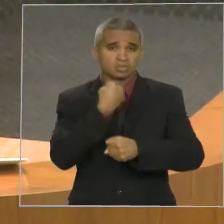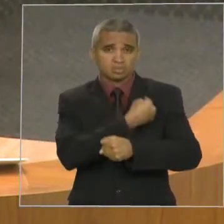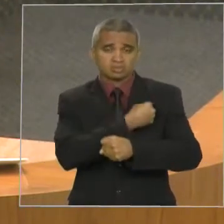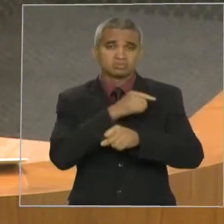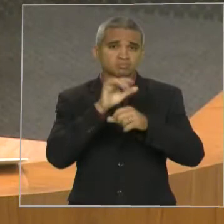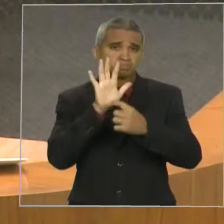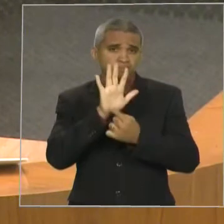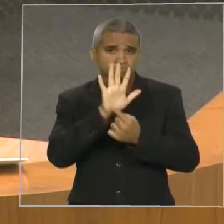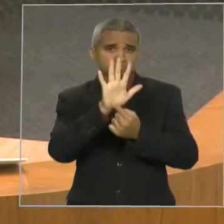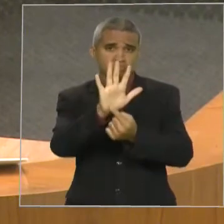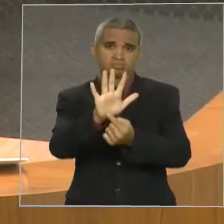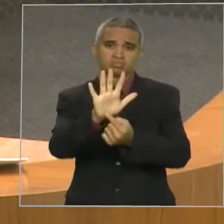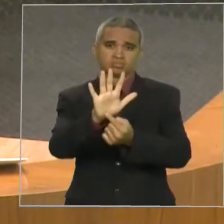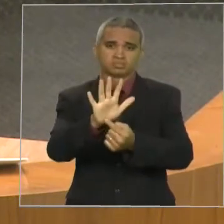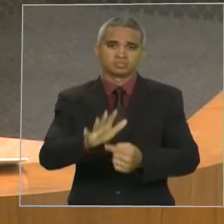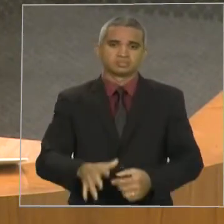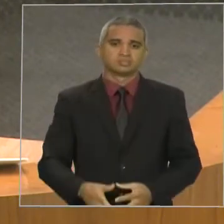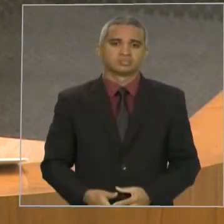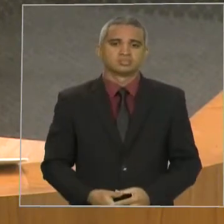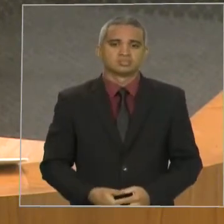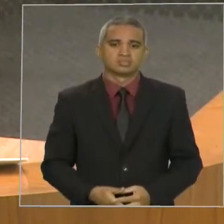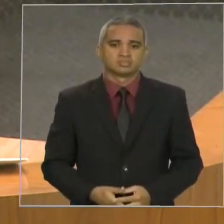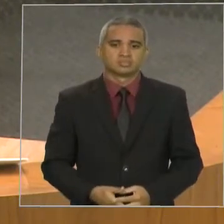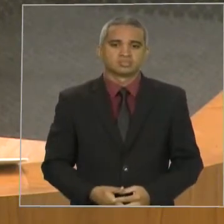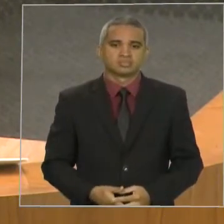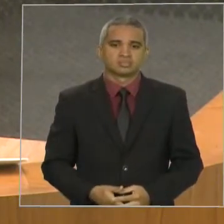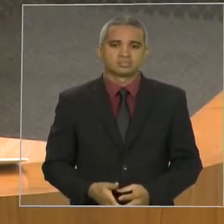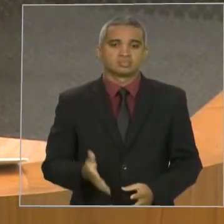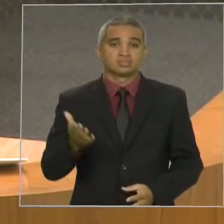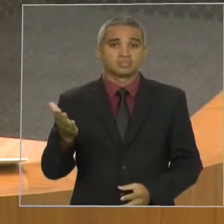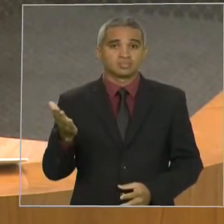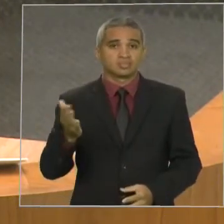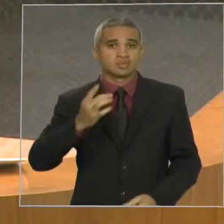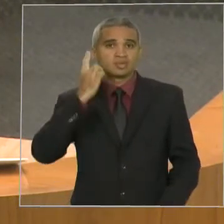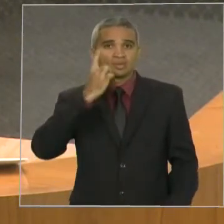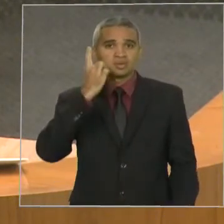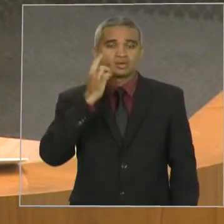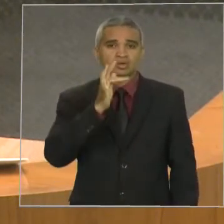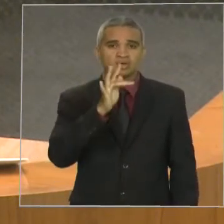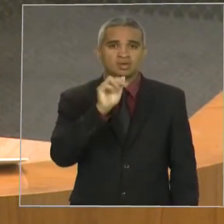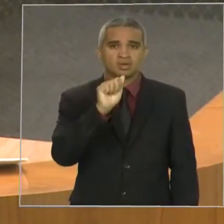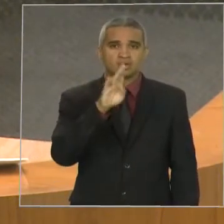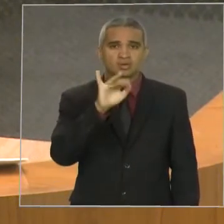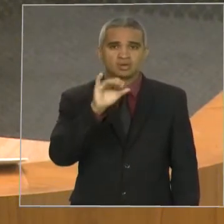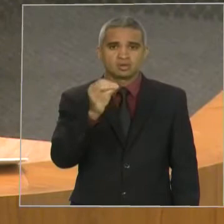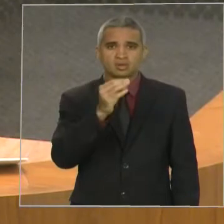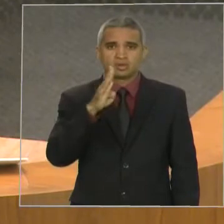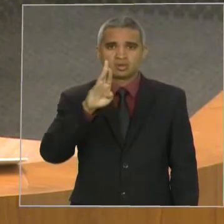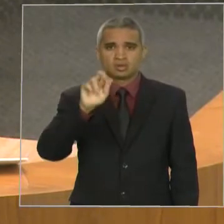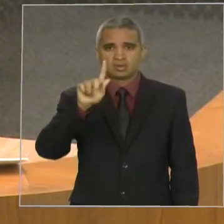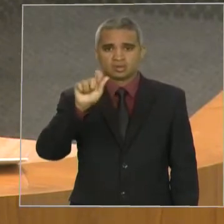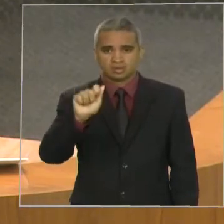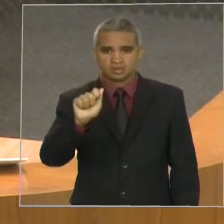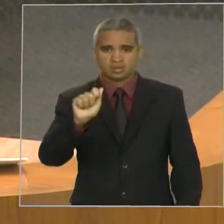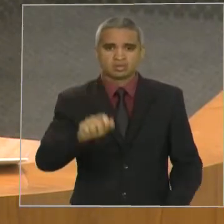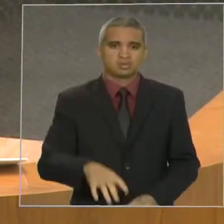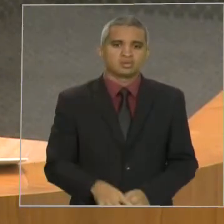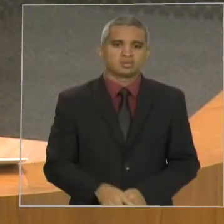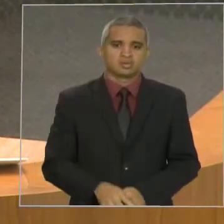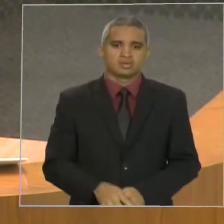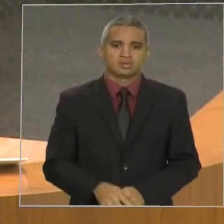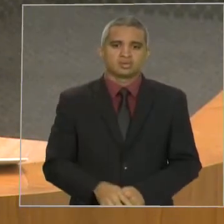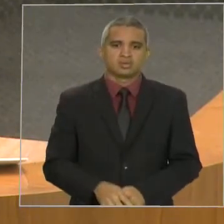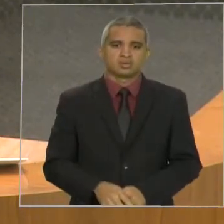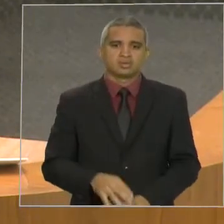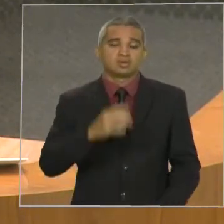colocar, vou citar o nome do deputado Fábio Braga. Não vou mais citar só seu nome, deputada Graça, vou